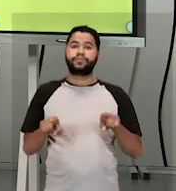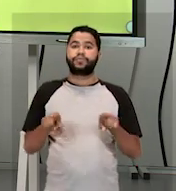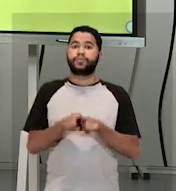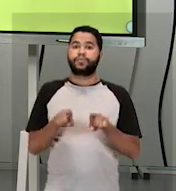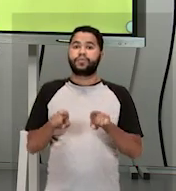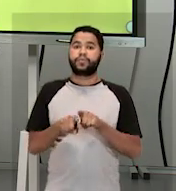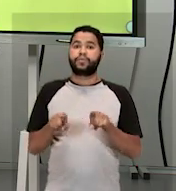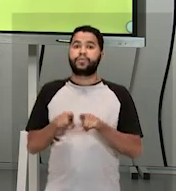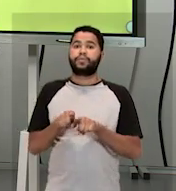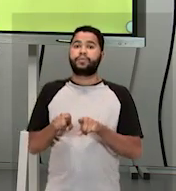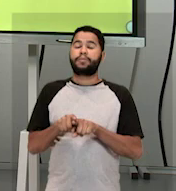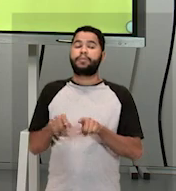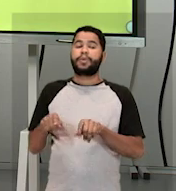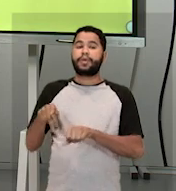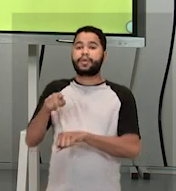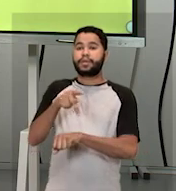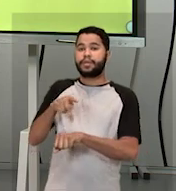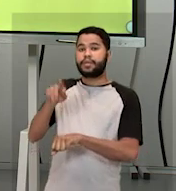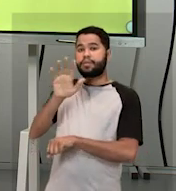questão nacionalista.